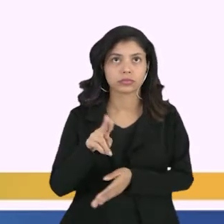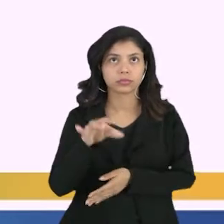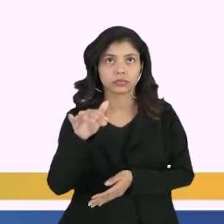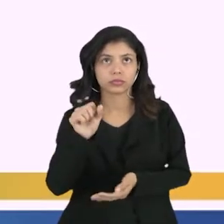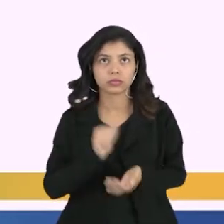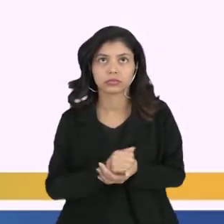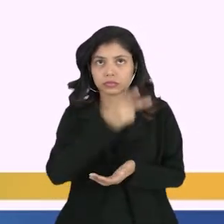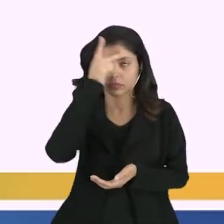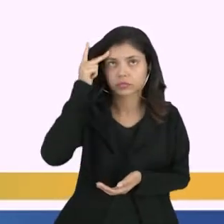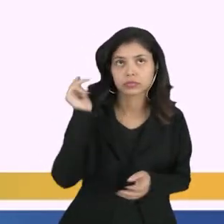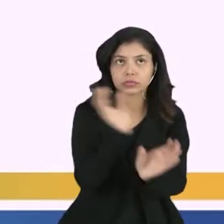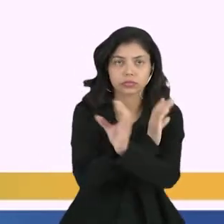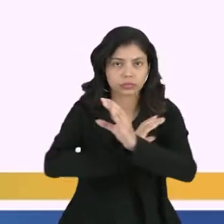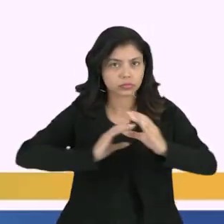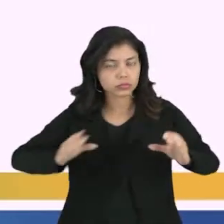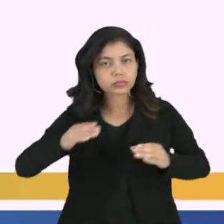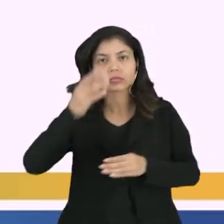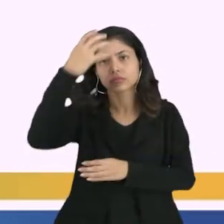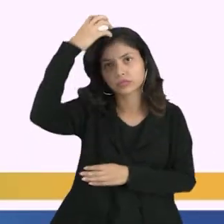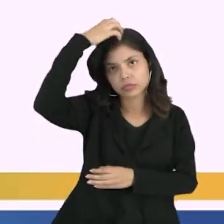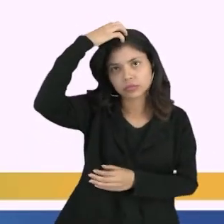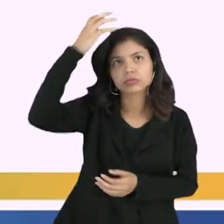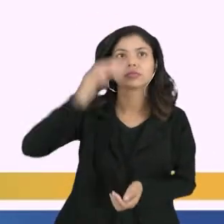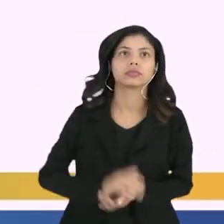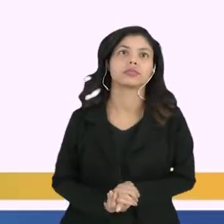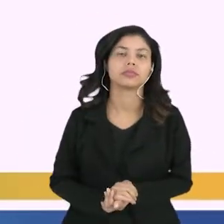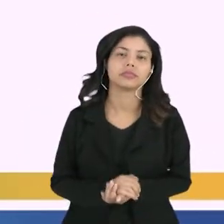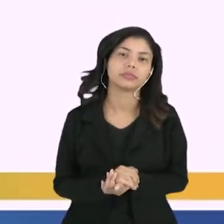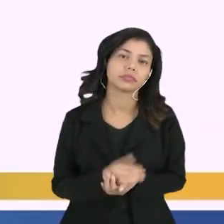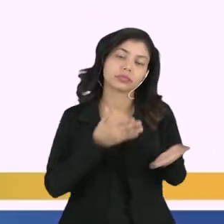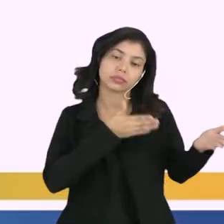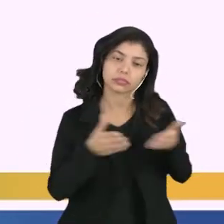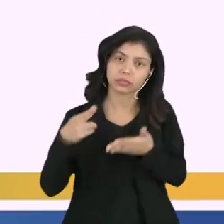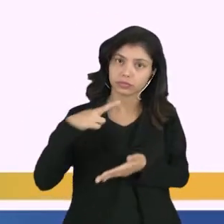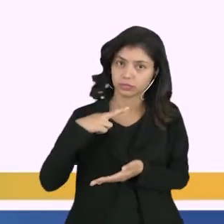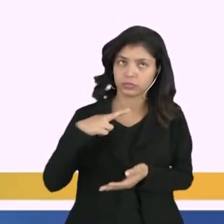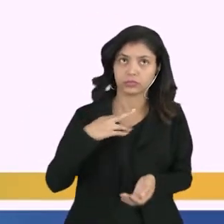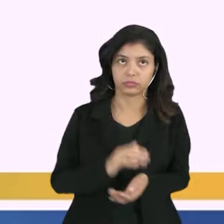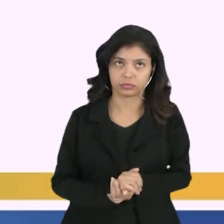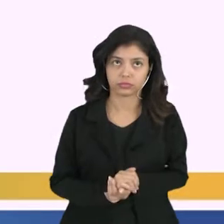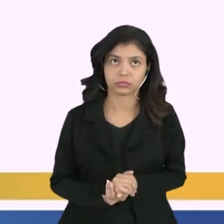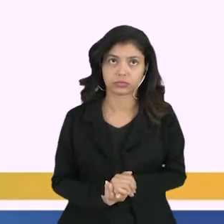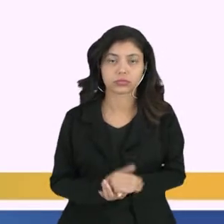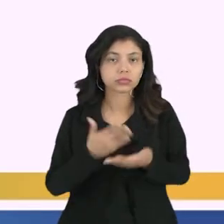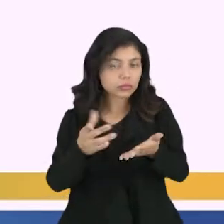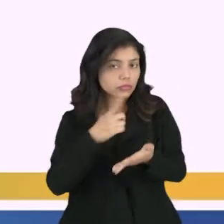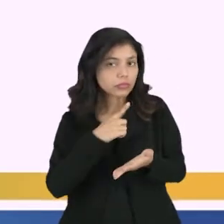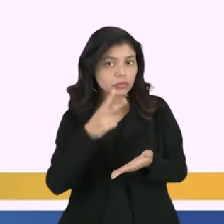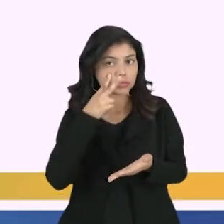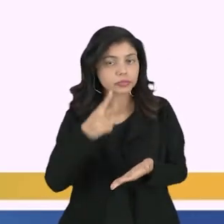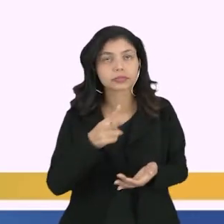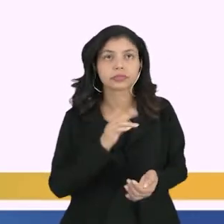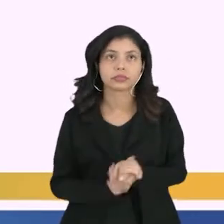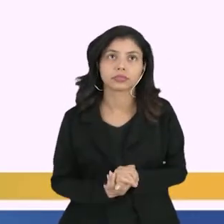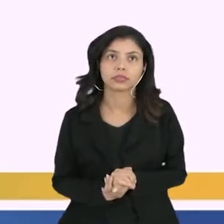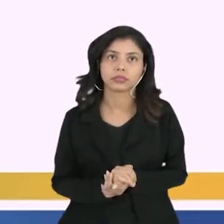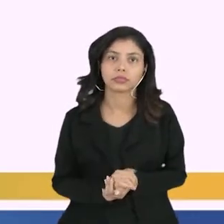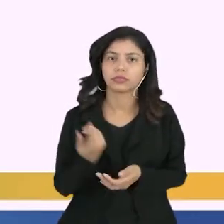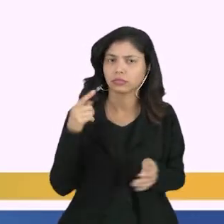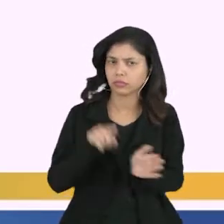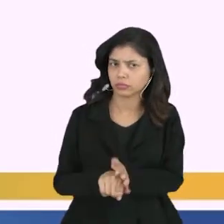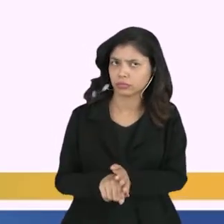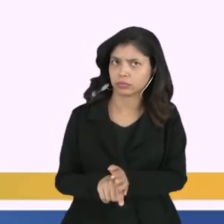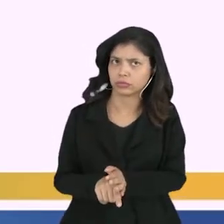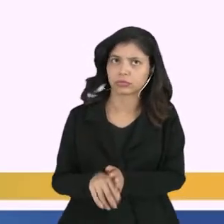pelos nobres e pessoas aí de confiança do rei, né? Esses particulares, né? E a gente tem que ver aí a questão,